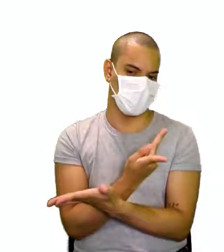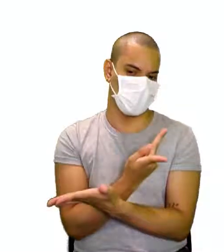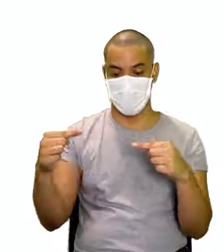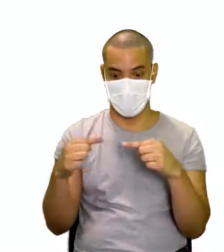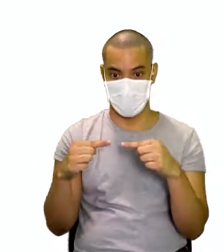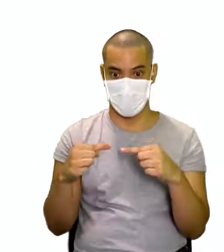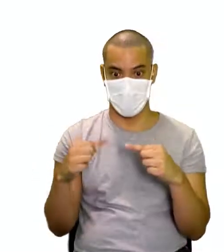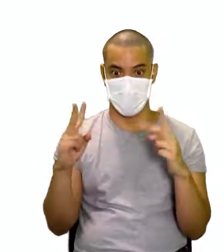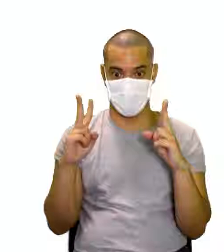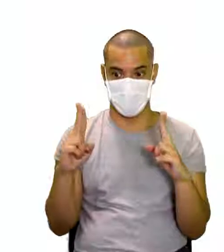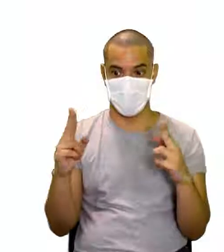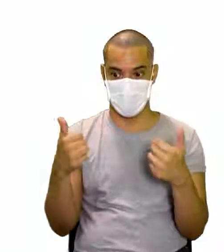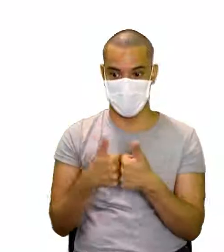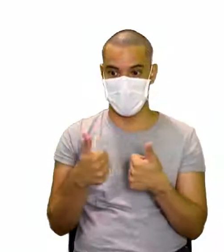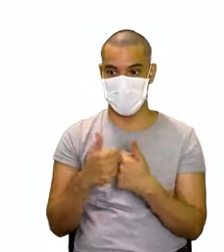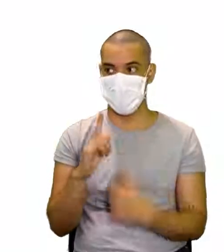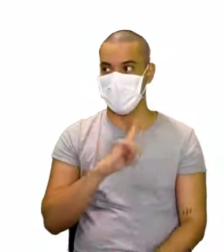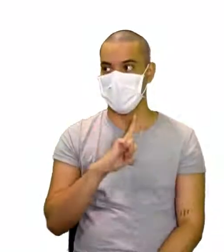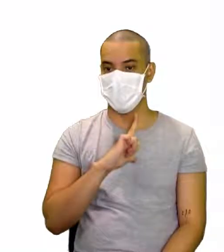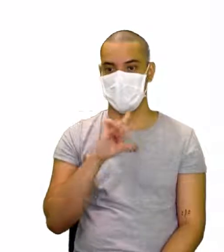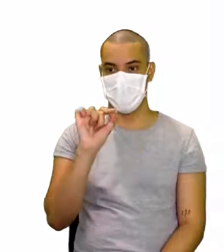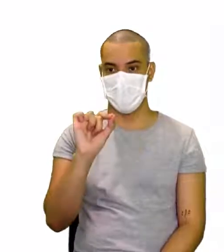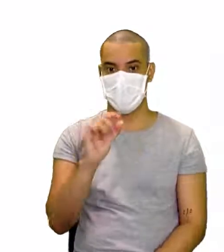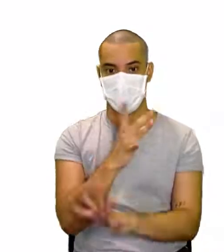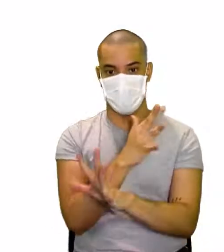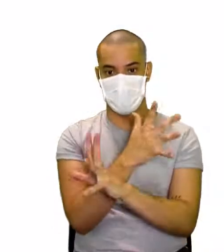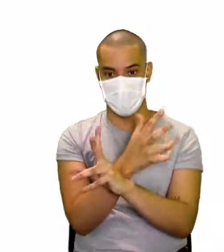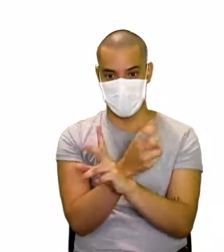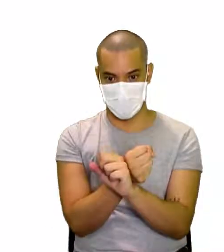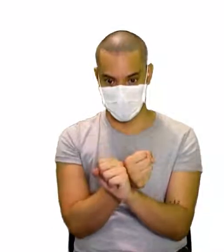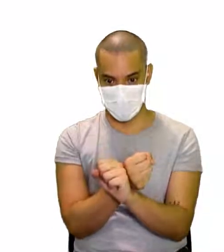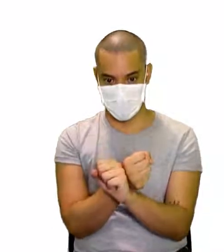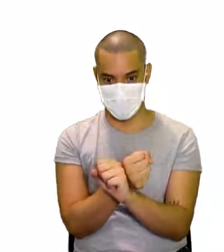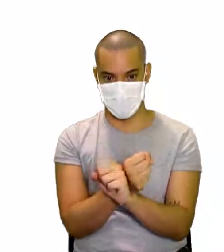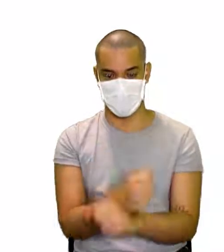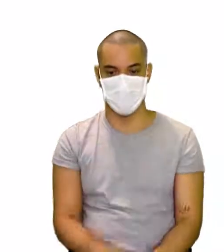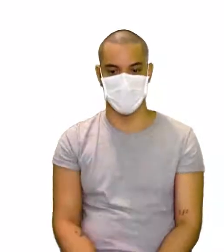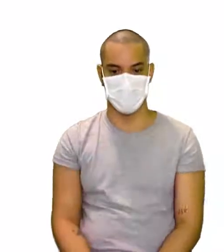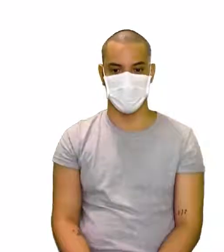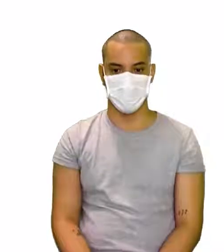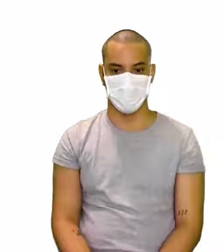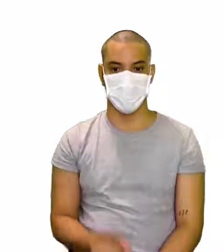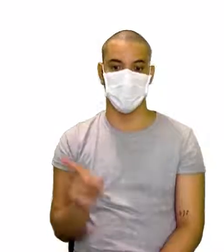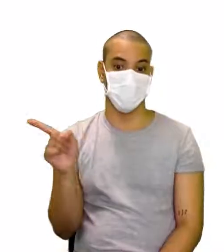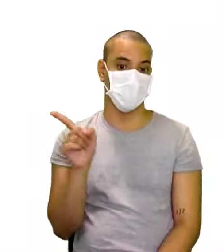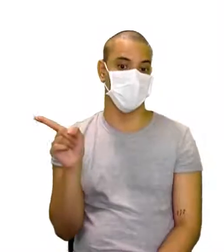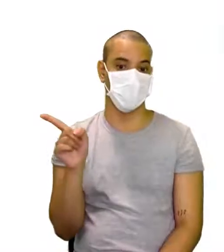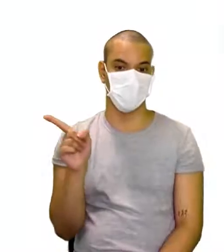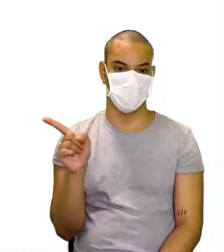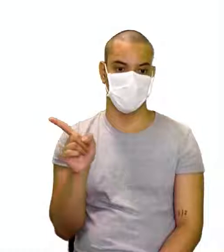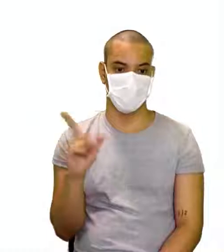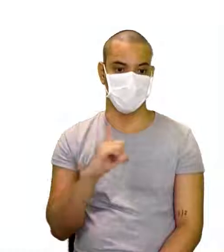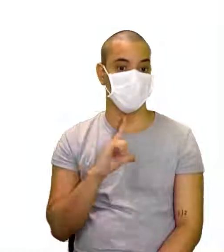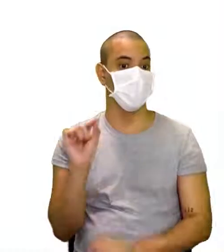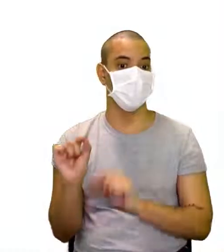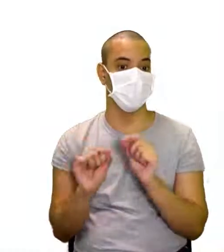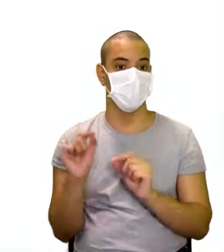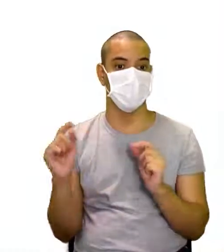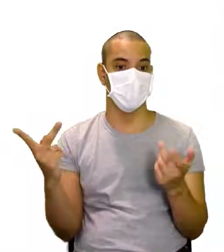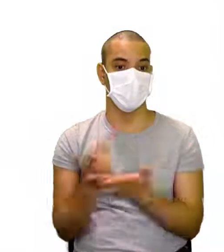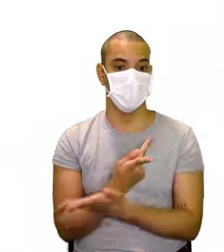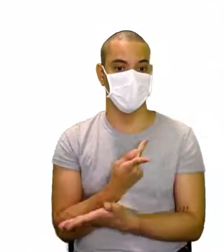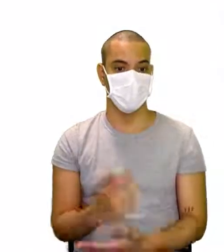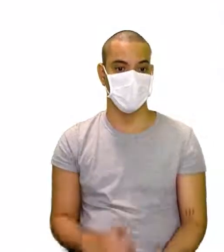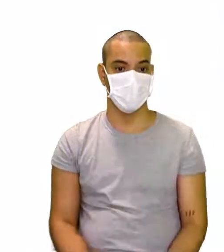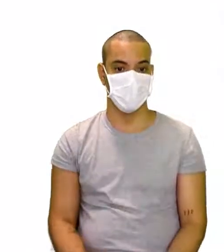iguais perto, eu vou ter o quê? Repulsão. Então, aqui, olha só, quando eu faço isso aqui, ó, sul